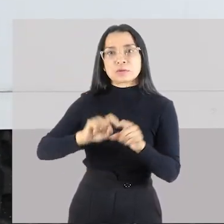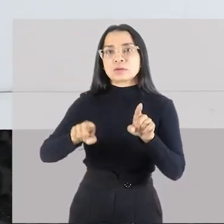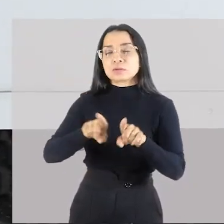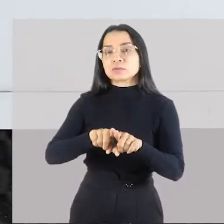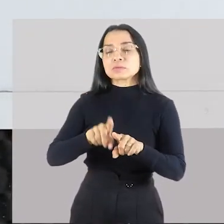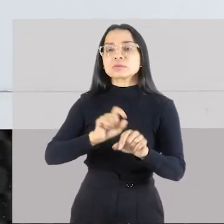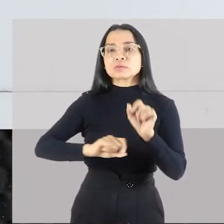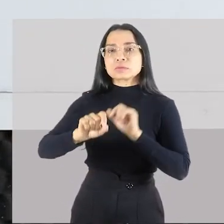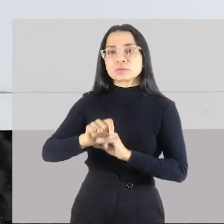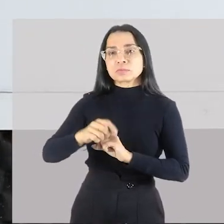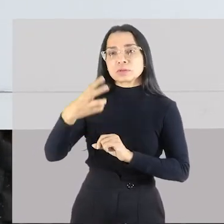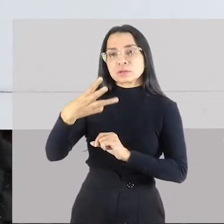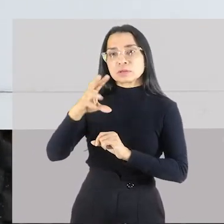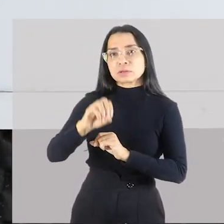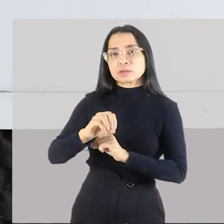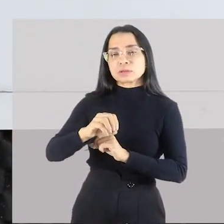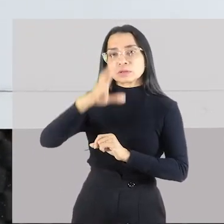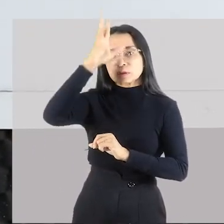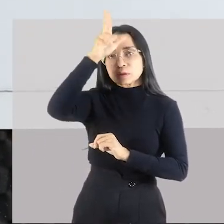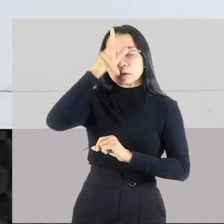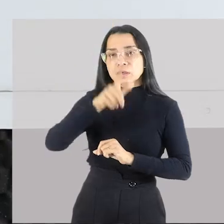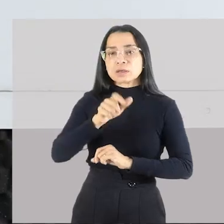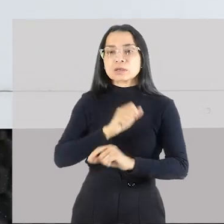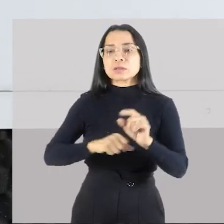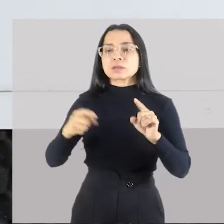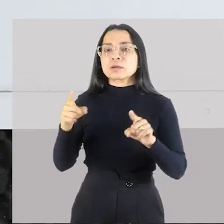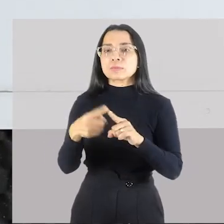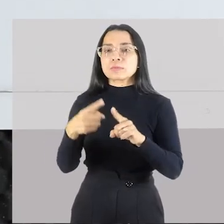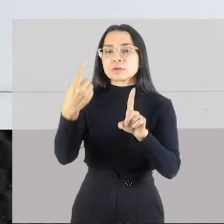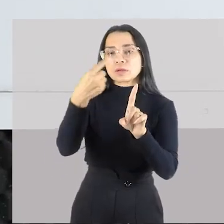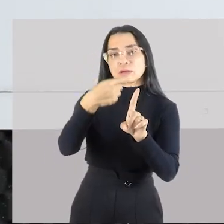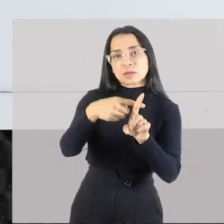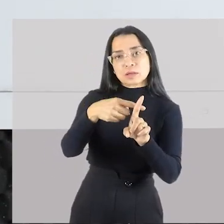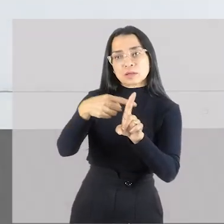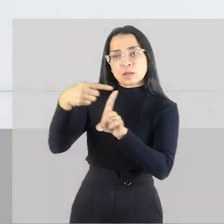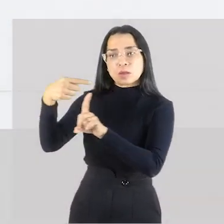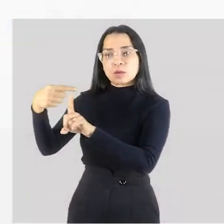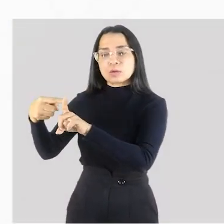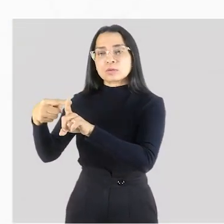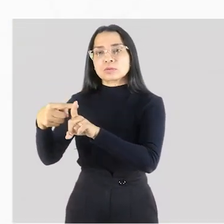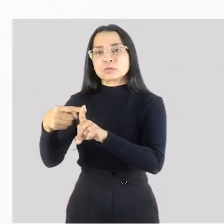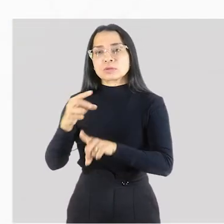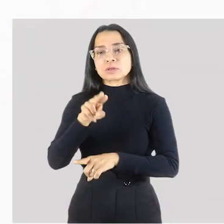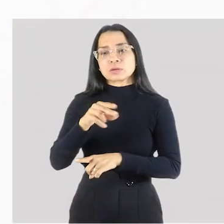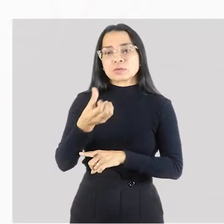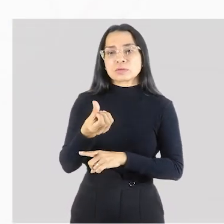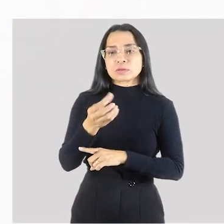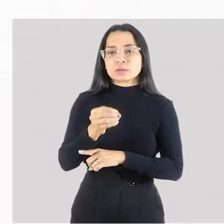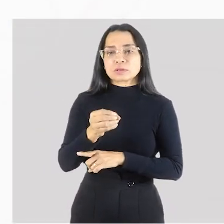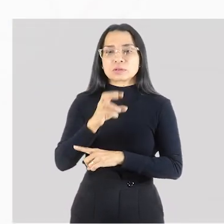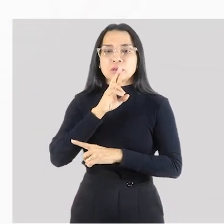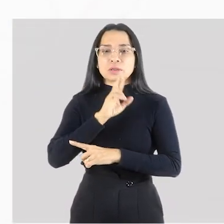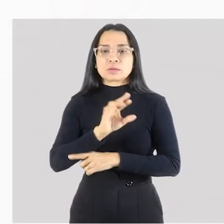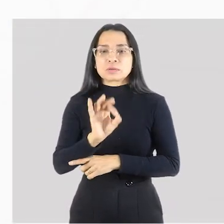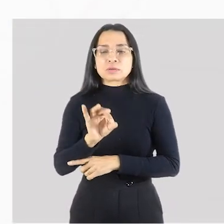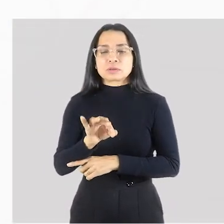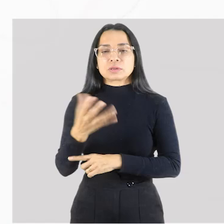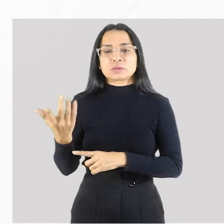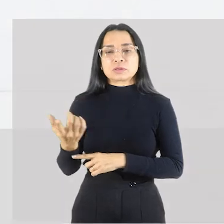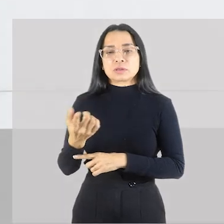galinhas. Por quê? Porque a soma dos dois dá 60. Tá? Então a nossa resposta correta